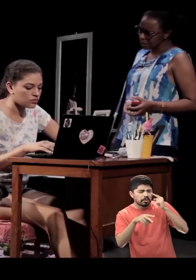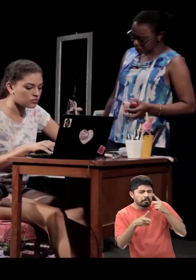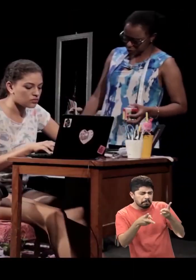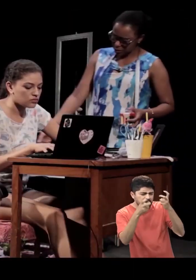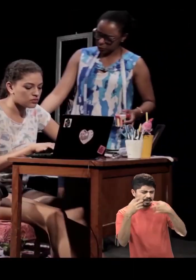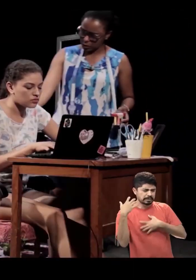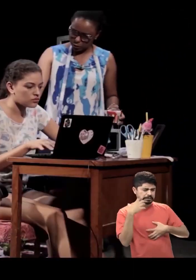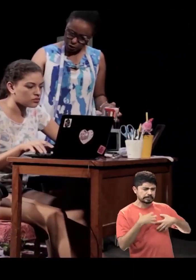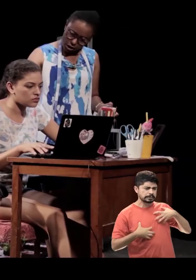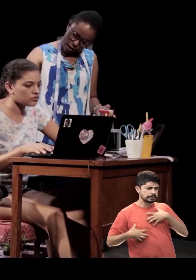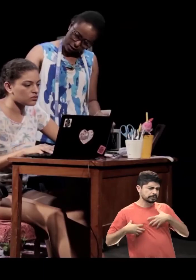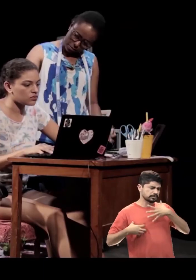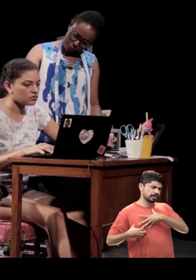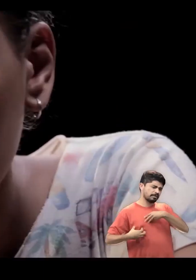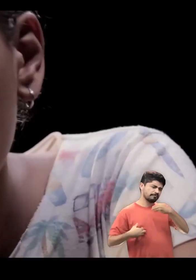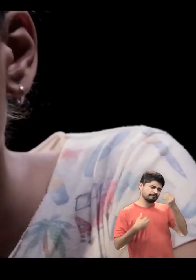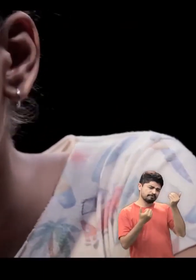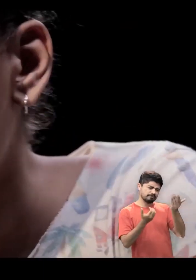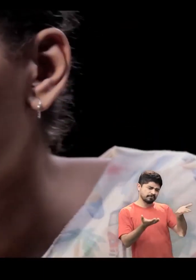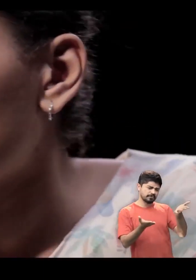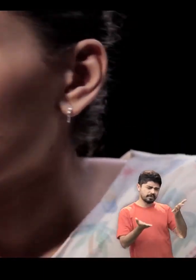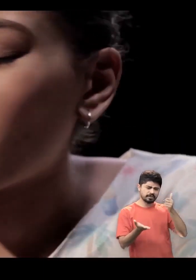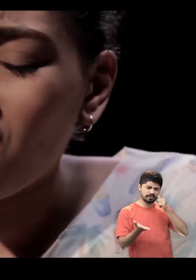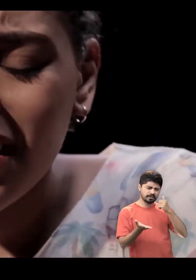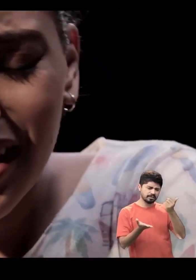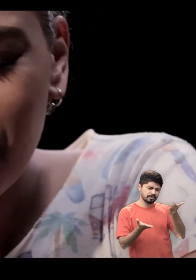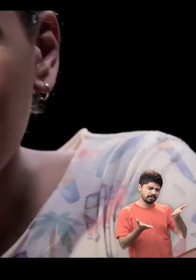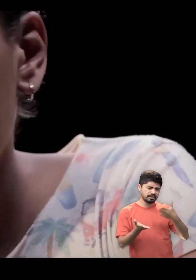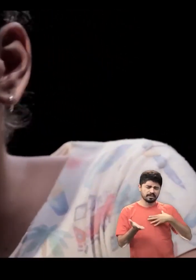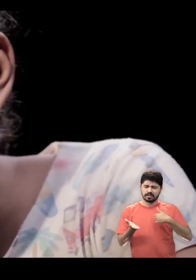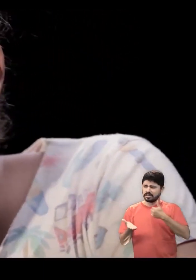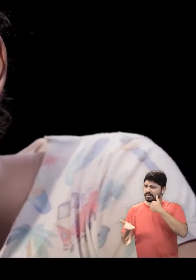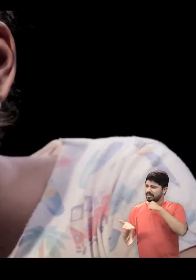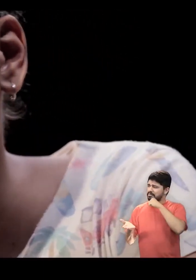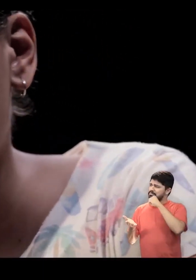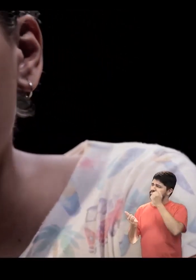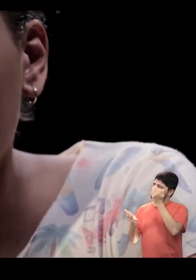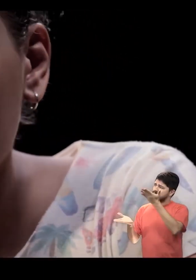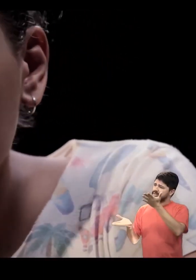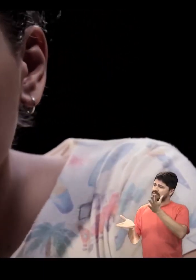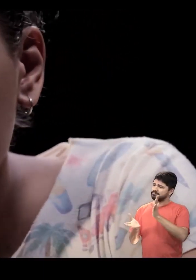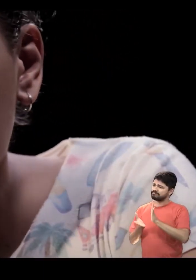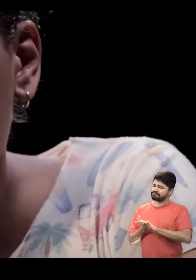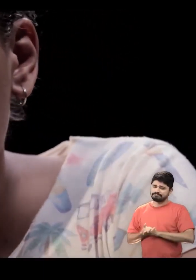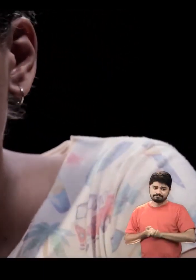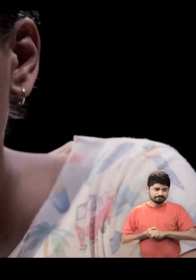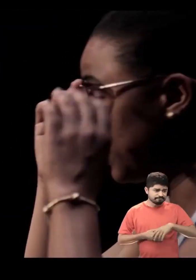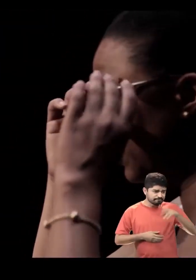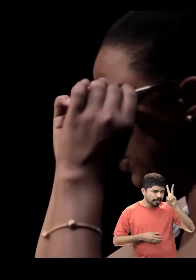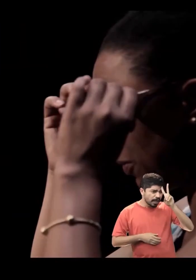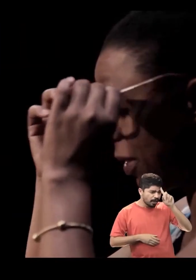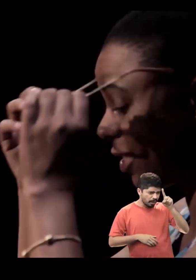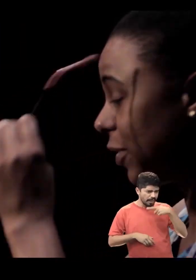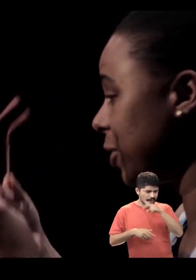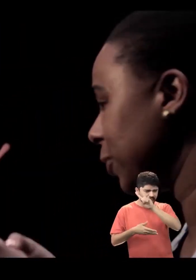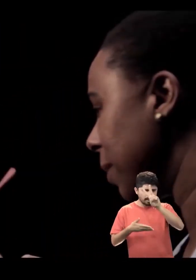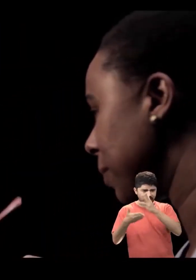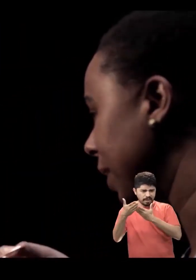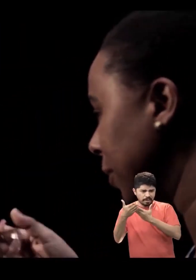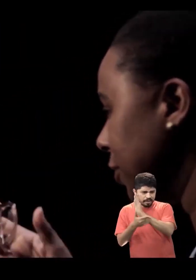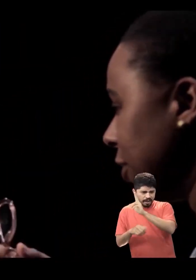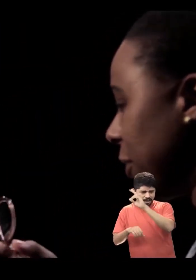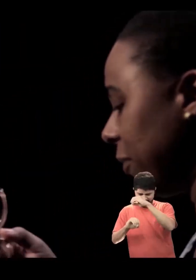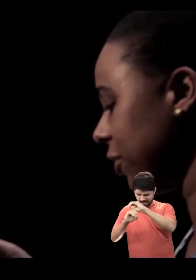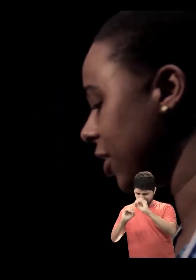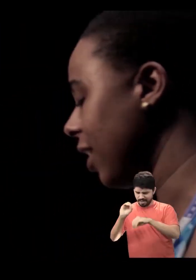Tô percebendo você muito angustiada, minha filha. Ai, mãe. Eu lembro quando eu prestei o vestibular